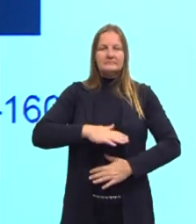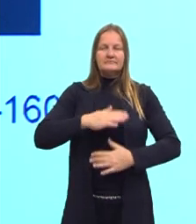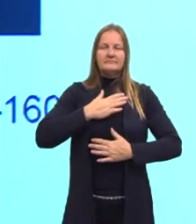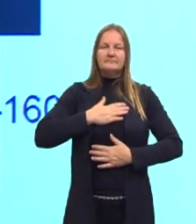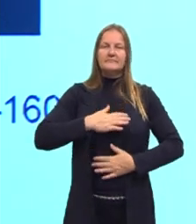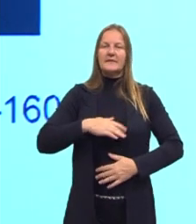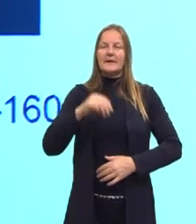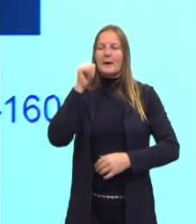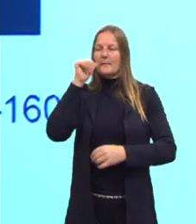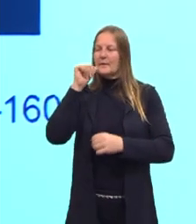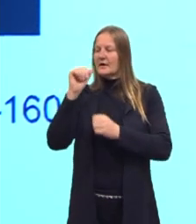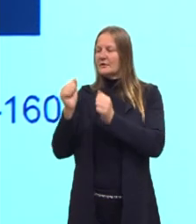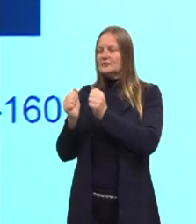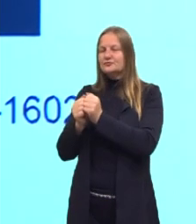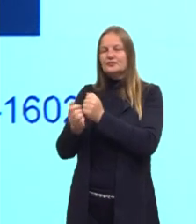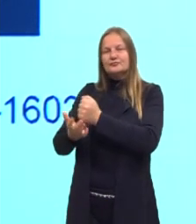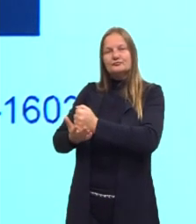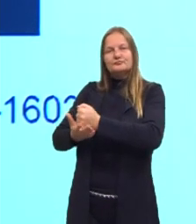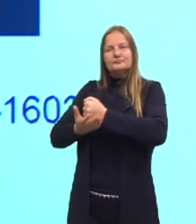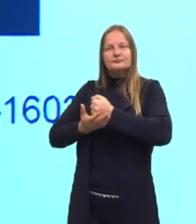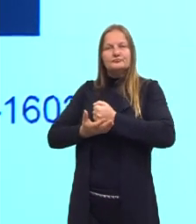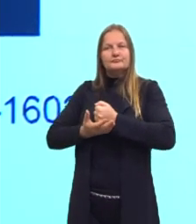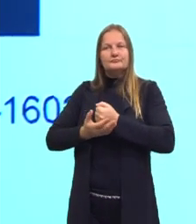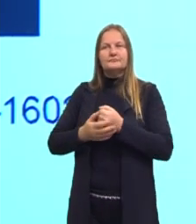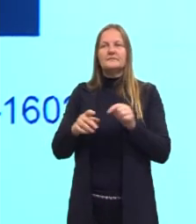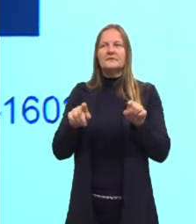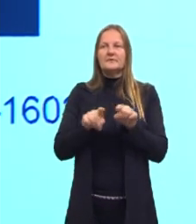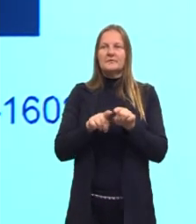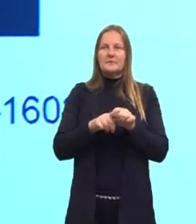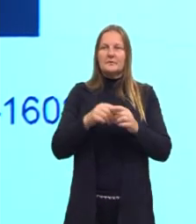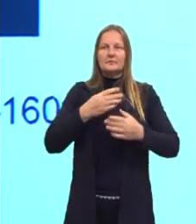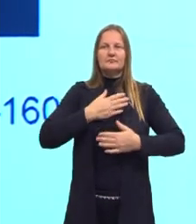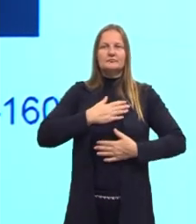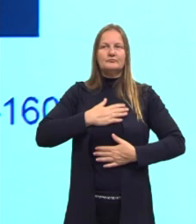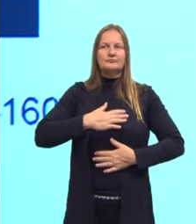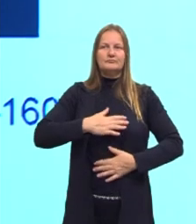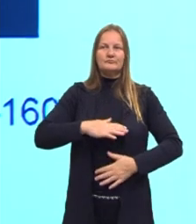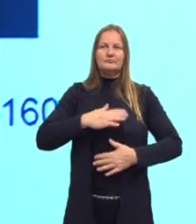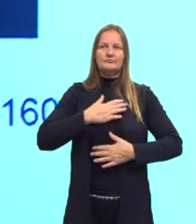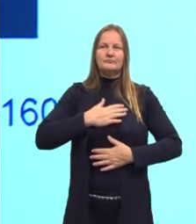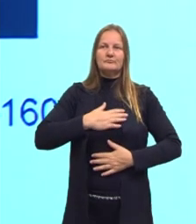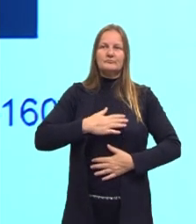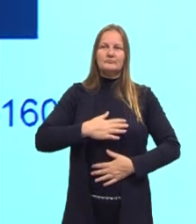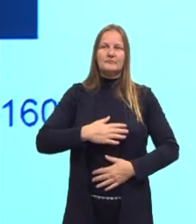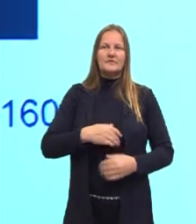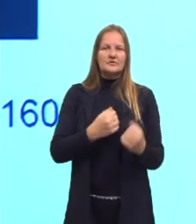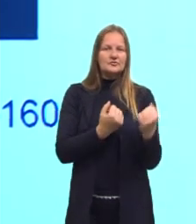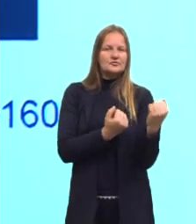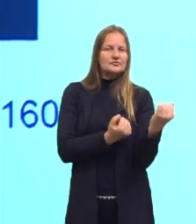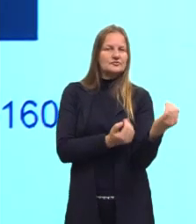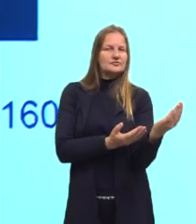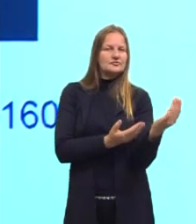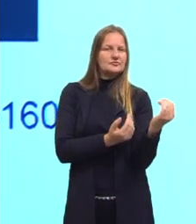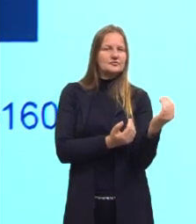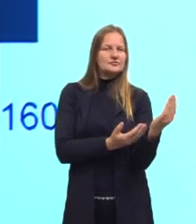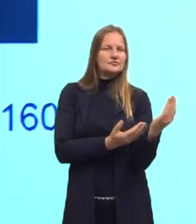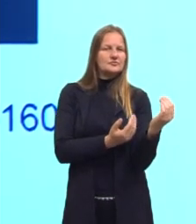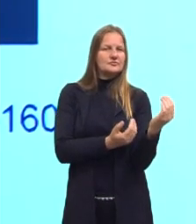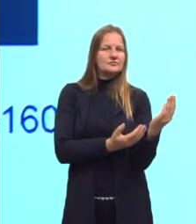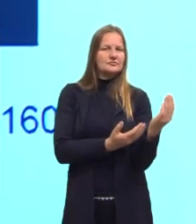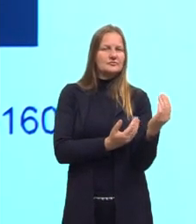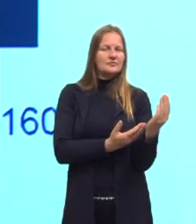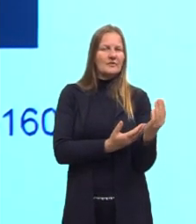recebe ajuda da sua ama EA ama ela é retratada nesta imagem como uma mulher jovem diferente